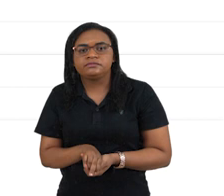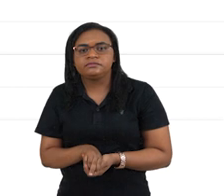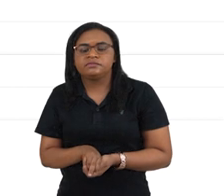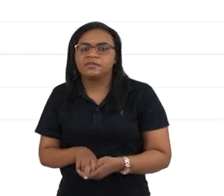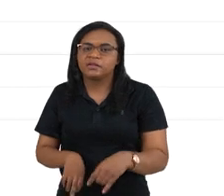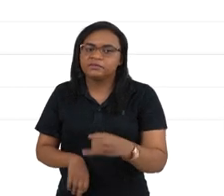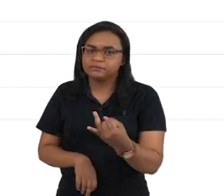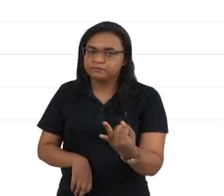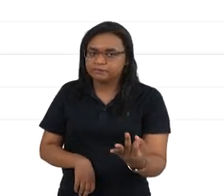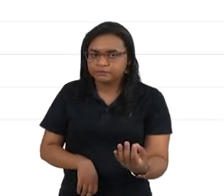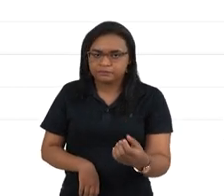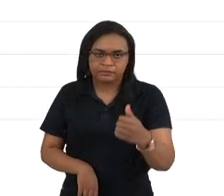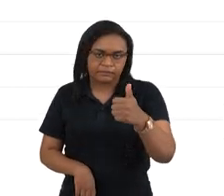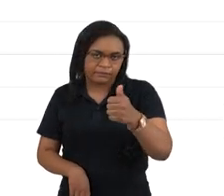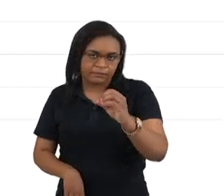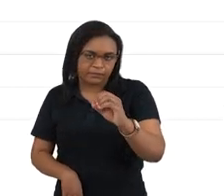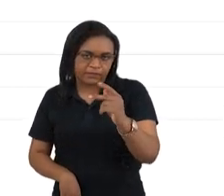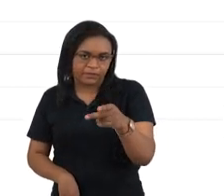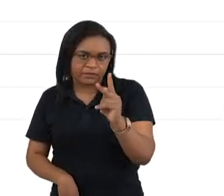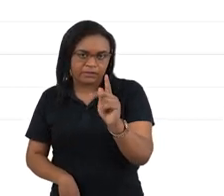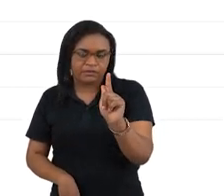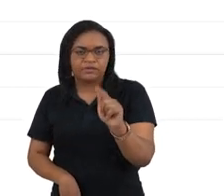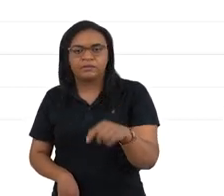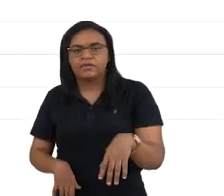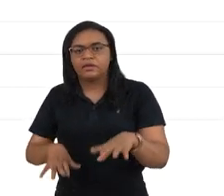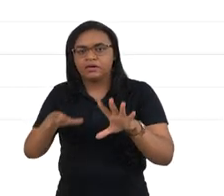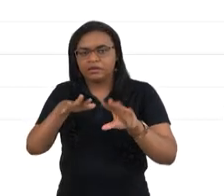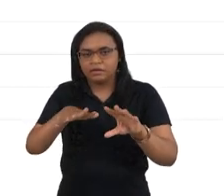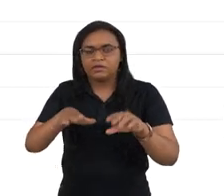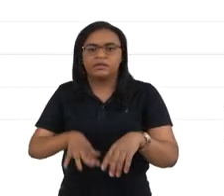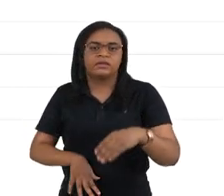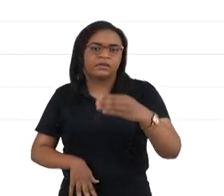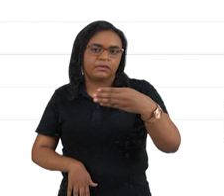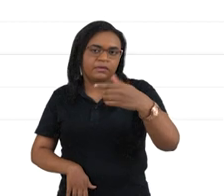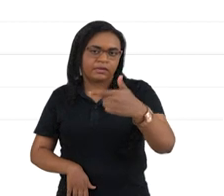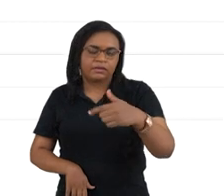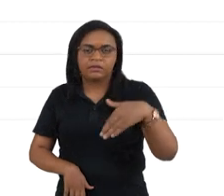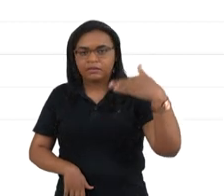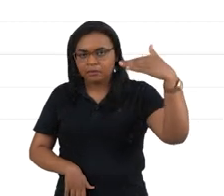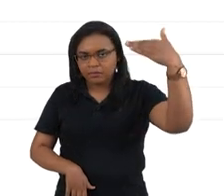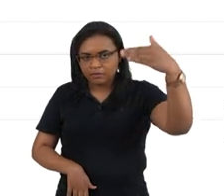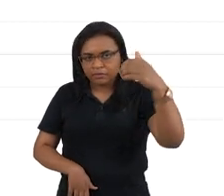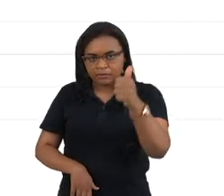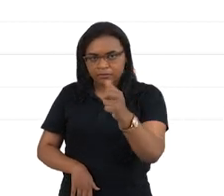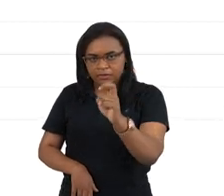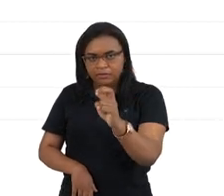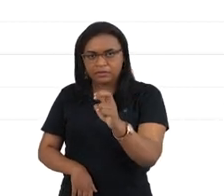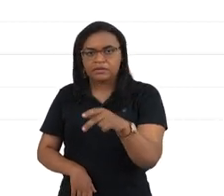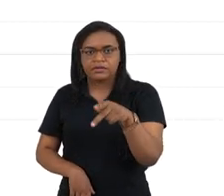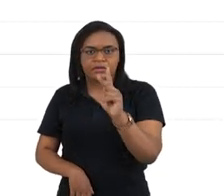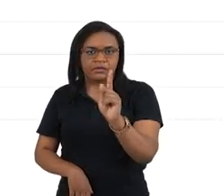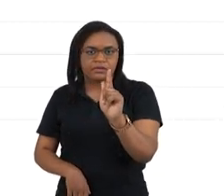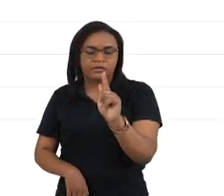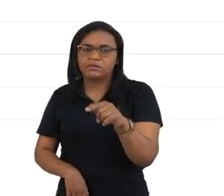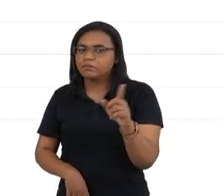Quando era 10 quilos de massa, o comprimento era 42. Quando aumentou para 15 quilos, qual que vai ser o comprimento aqui? Eu não